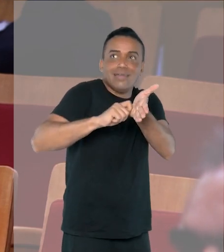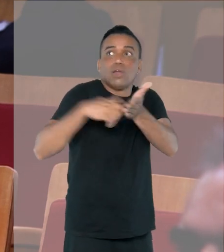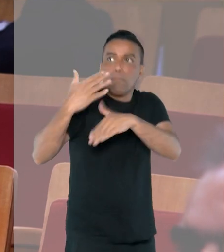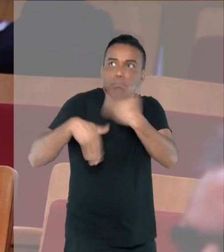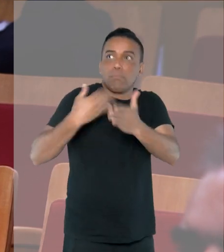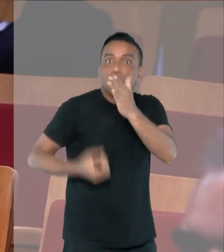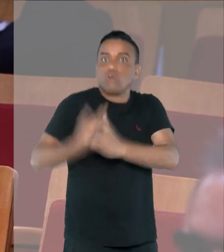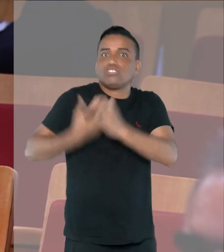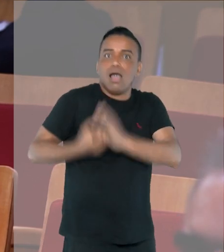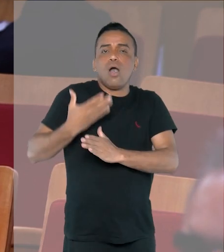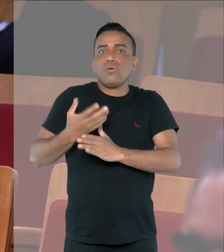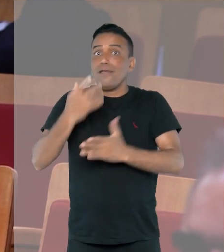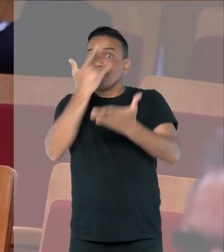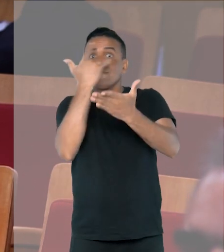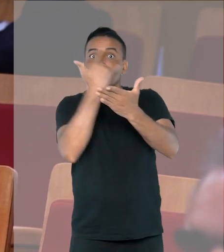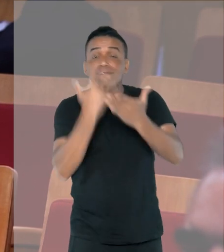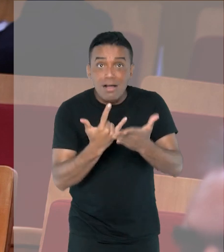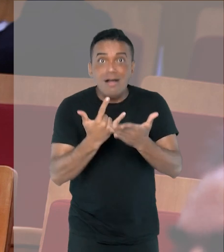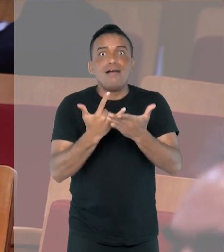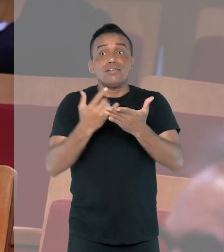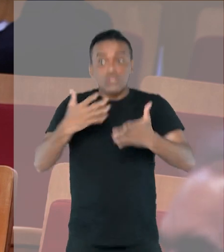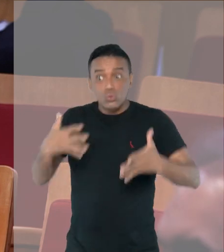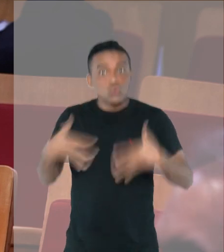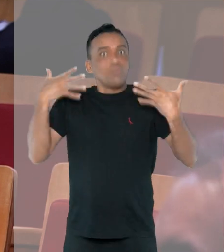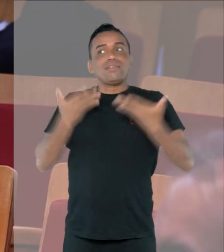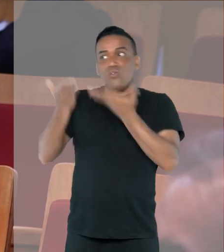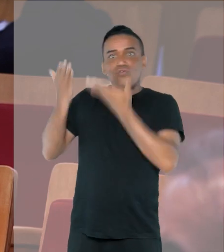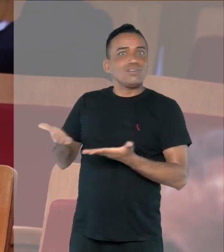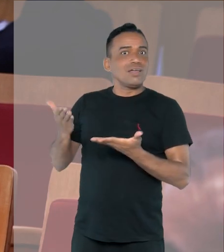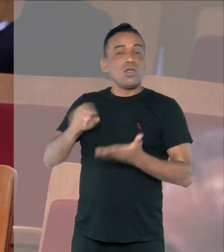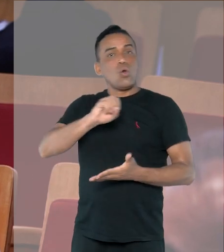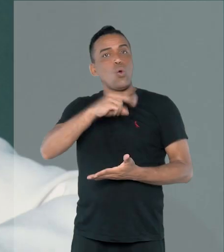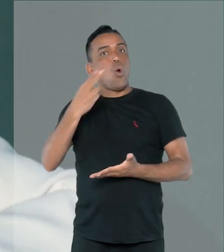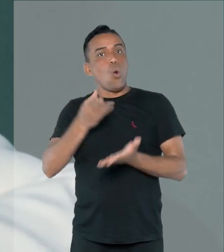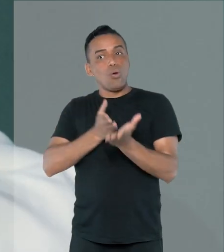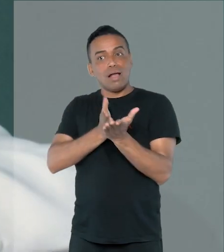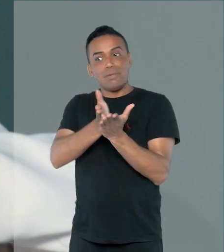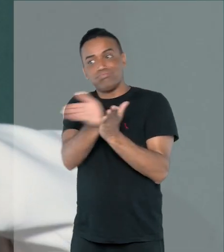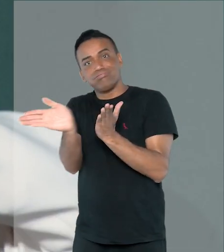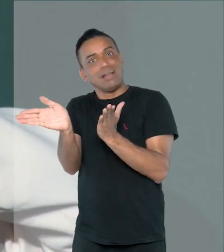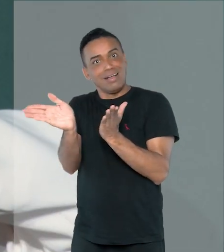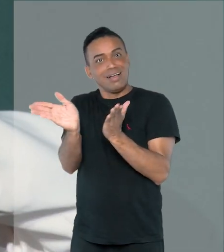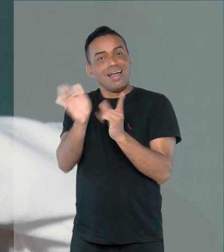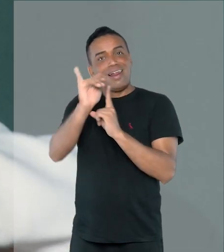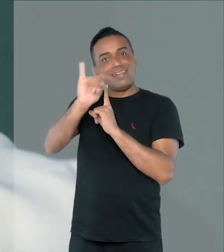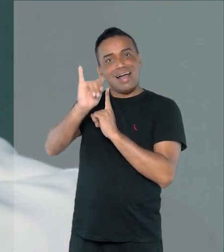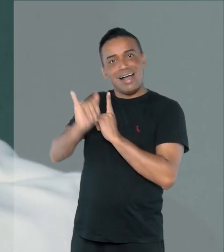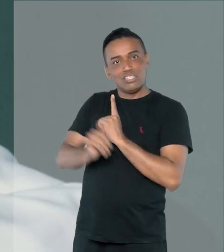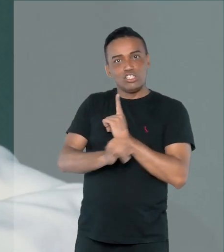de alguma forma, ou que te levou para um outro lado da narrativa que você não estava esperando?